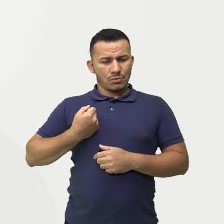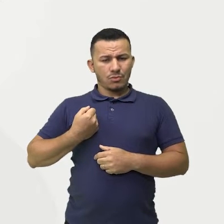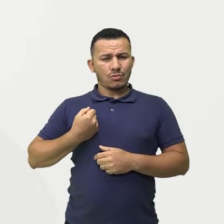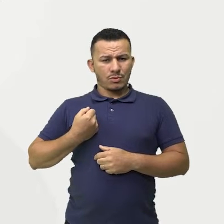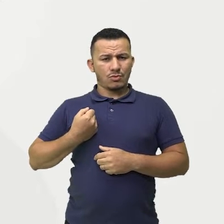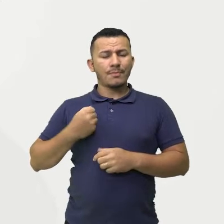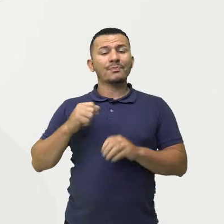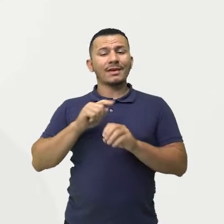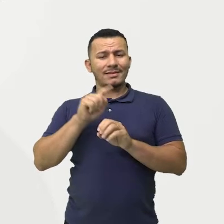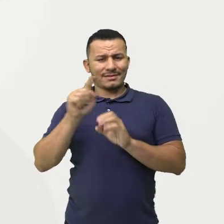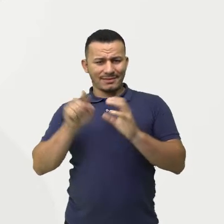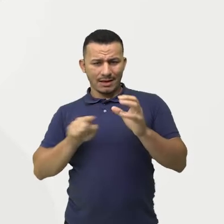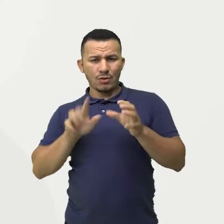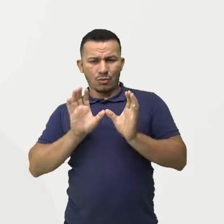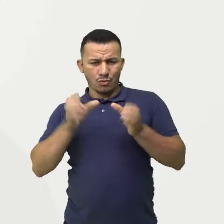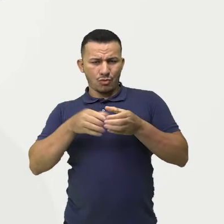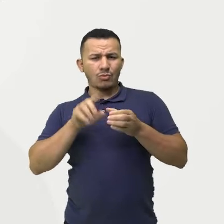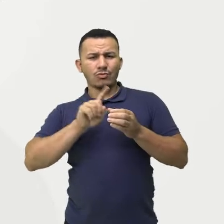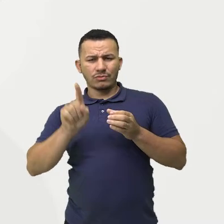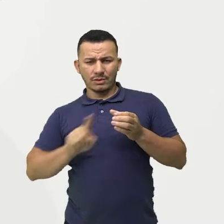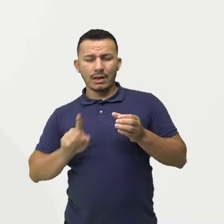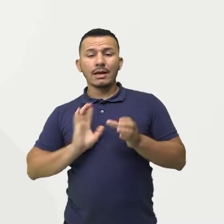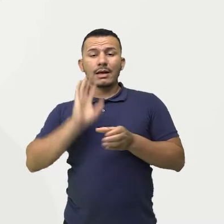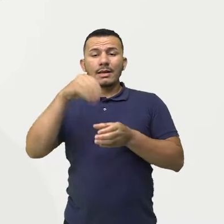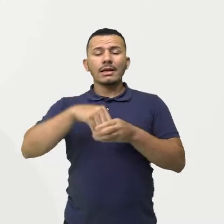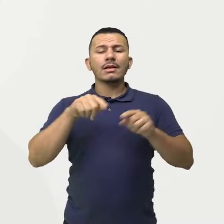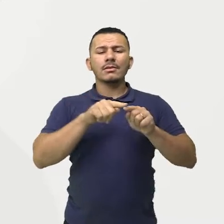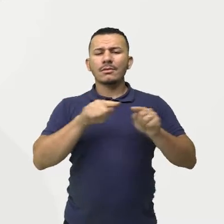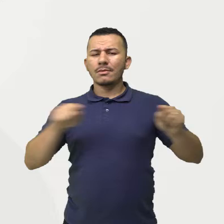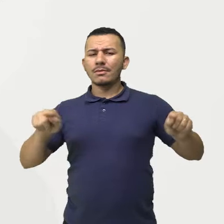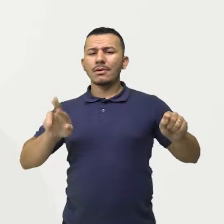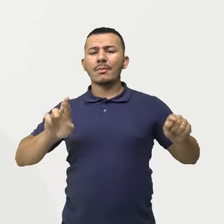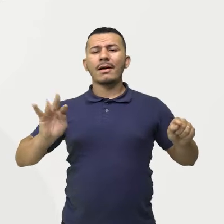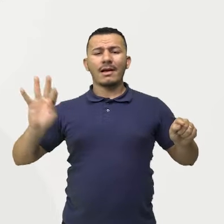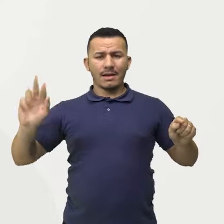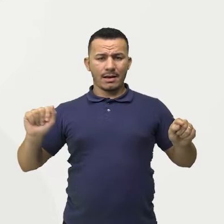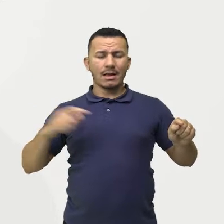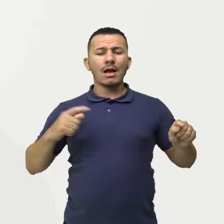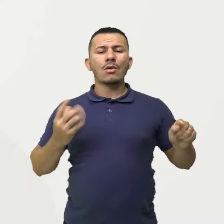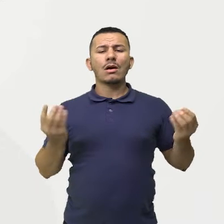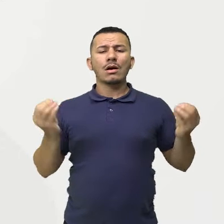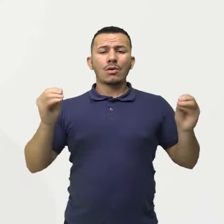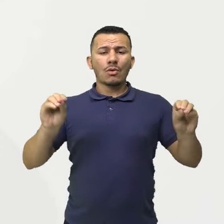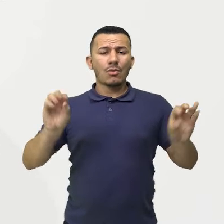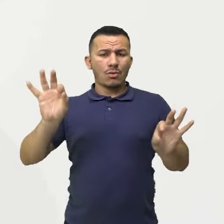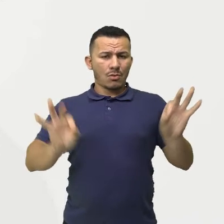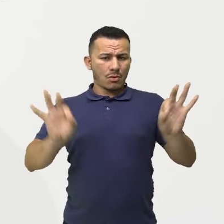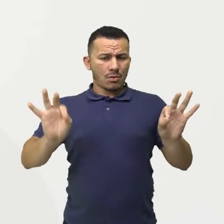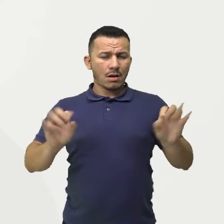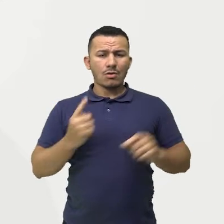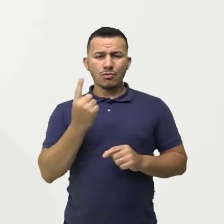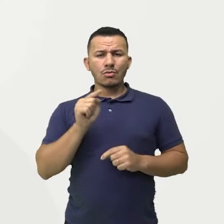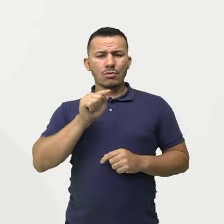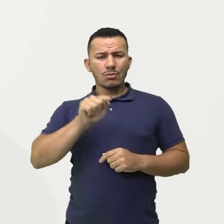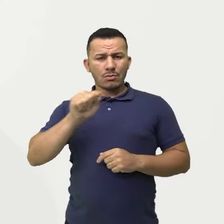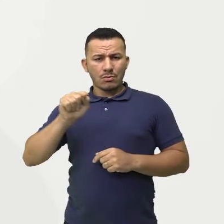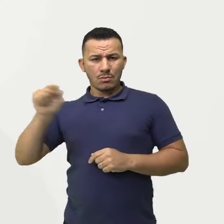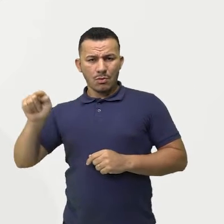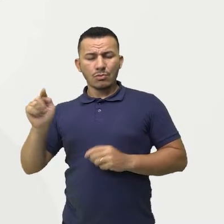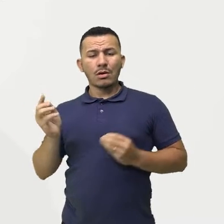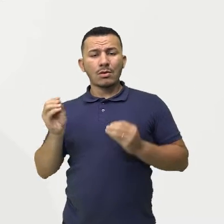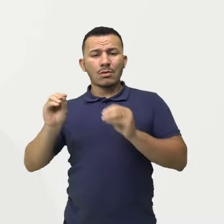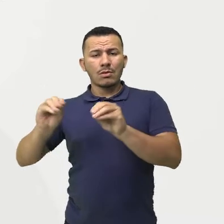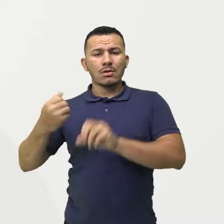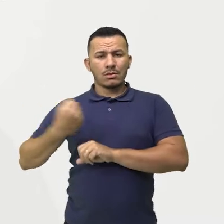inteiros em uma reta numérica. Nós vamos associar cada número inteiro a um ponto dessa reta. Por